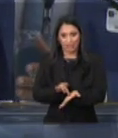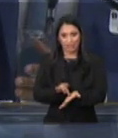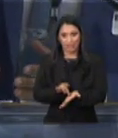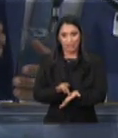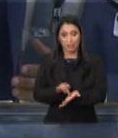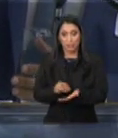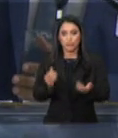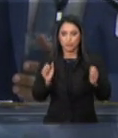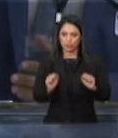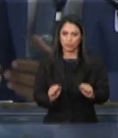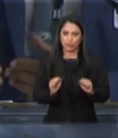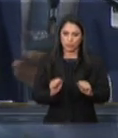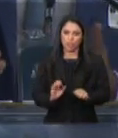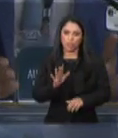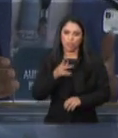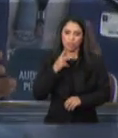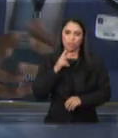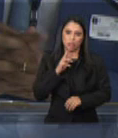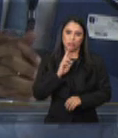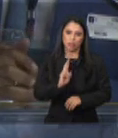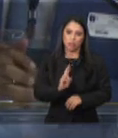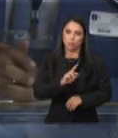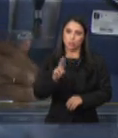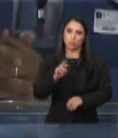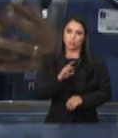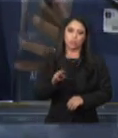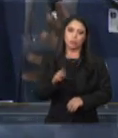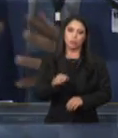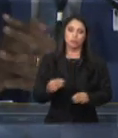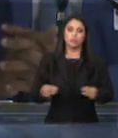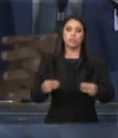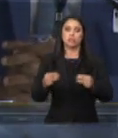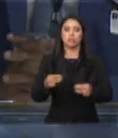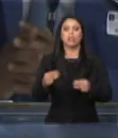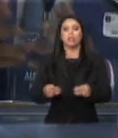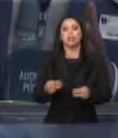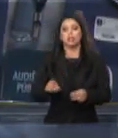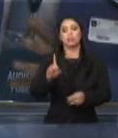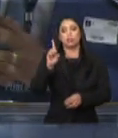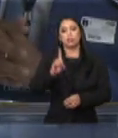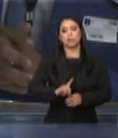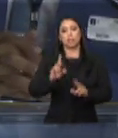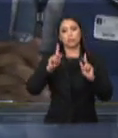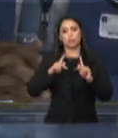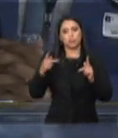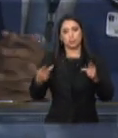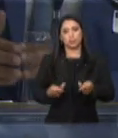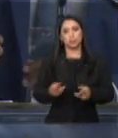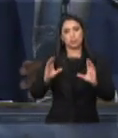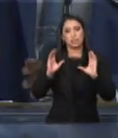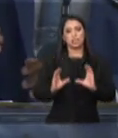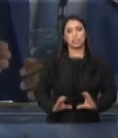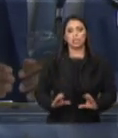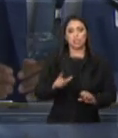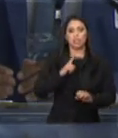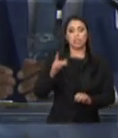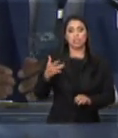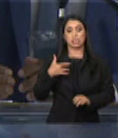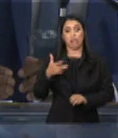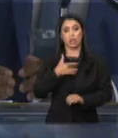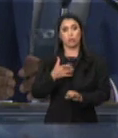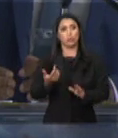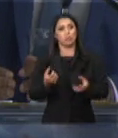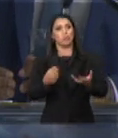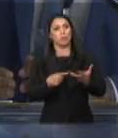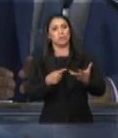como foi respondido não só pelo Ministério dos Direitos Humanos como por outros Ministérios como cidadania e saúde está